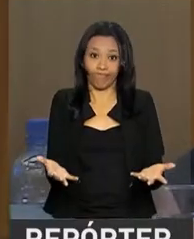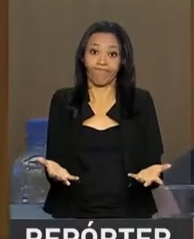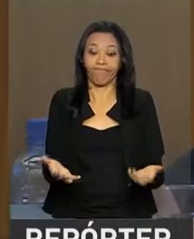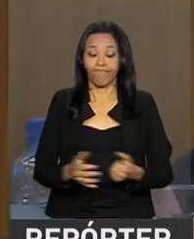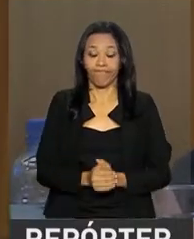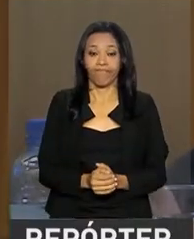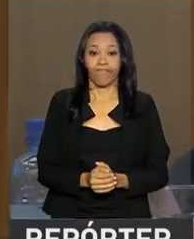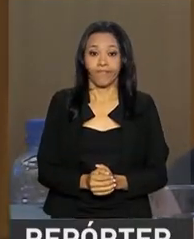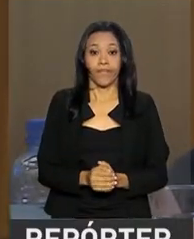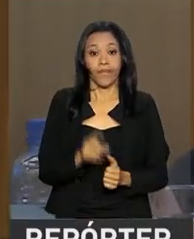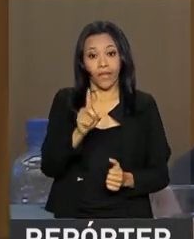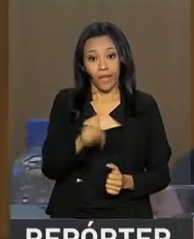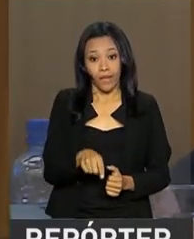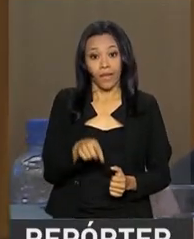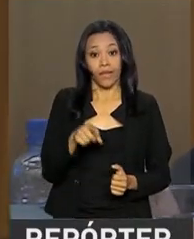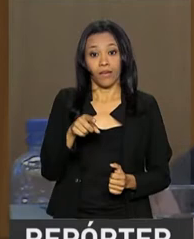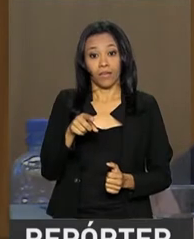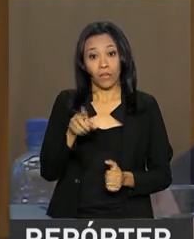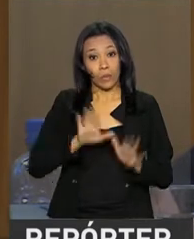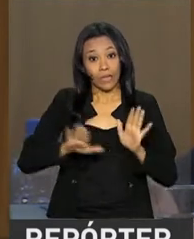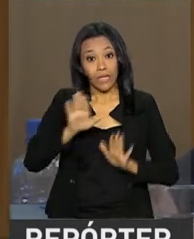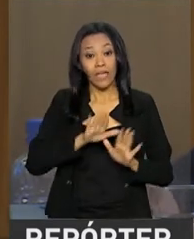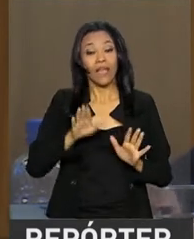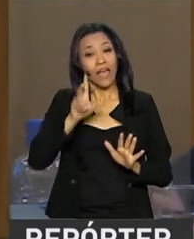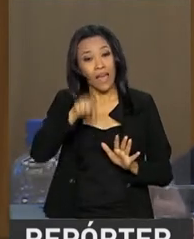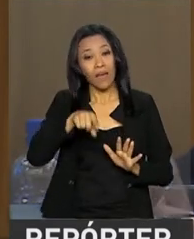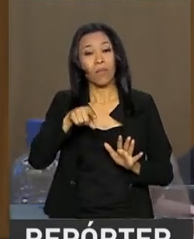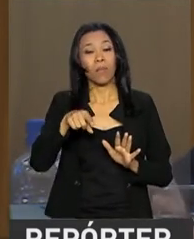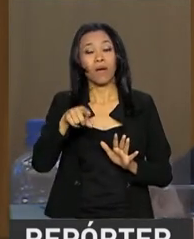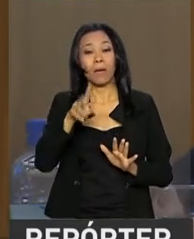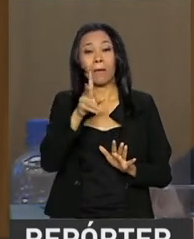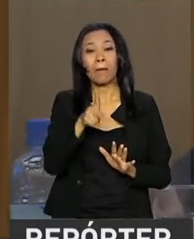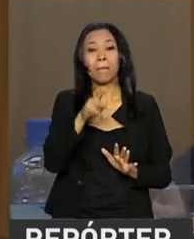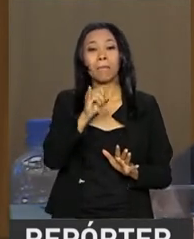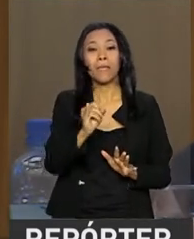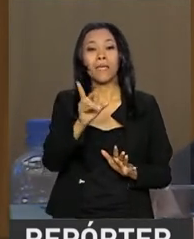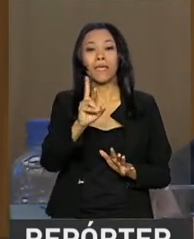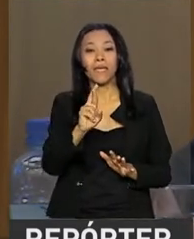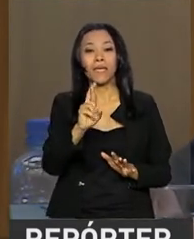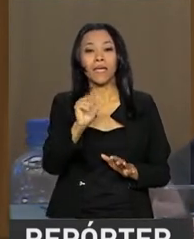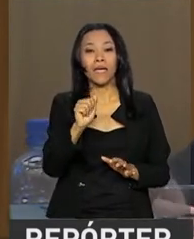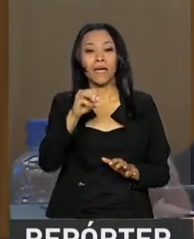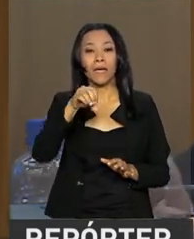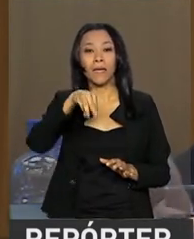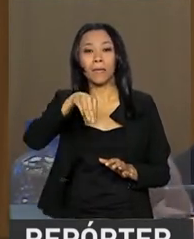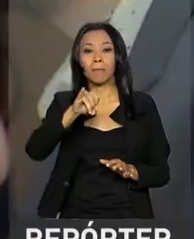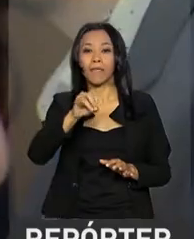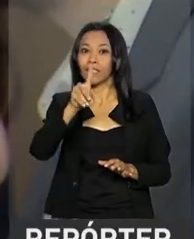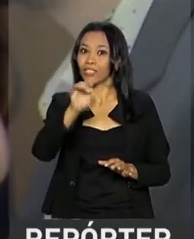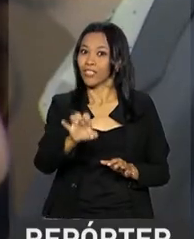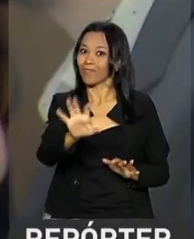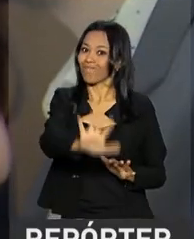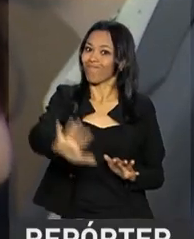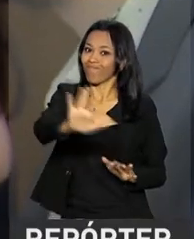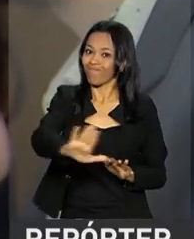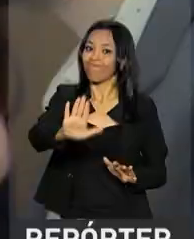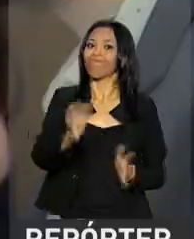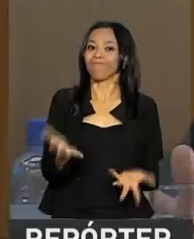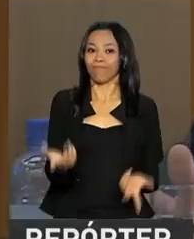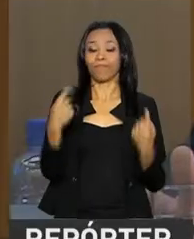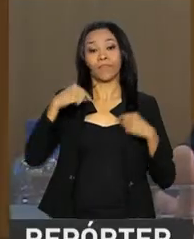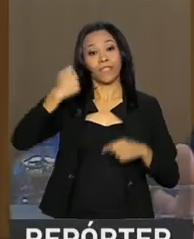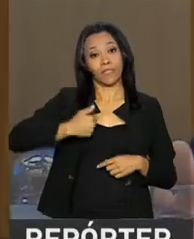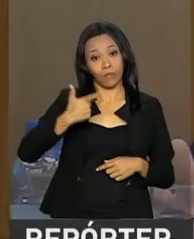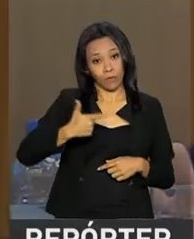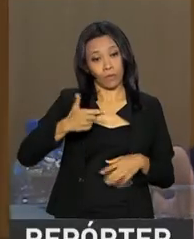típica bolha, a típica pirâmide, que em algum momento vai deixar de subir e vai voltar. Segundo,